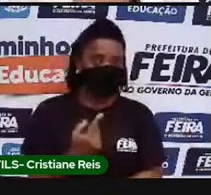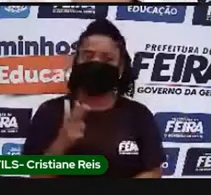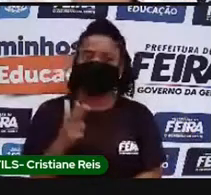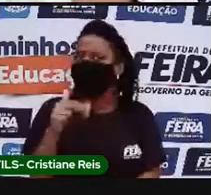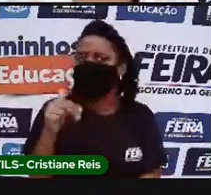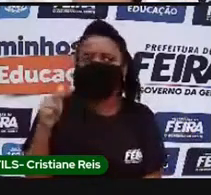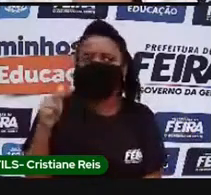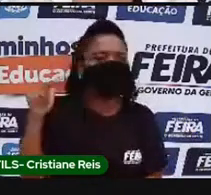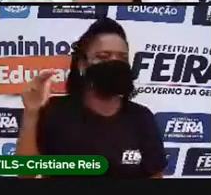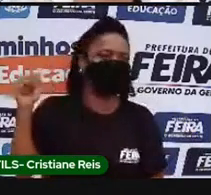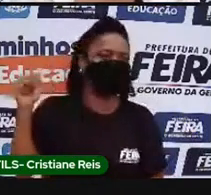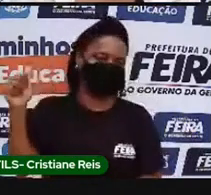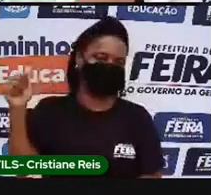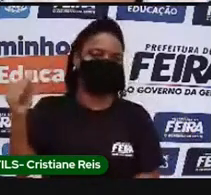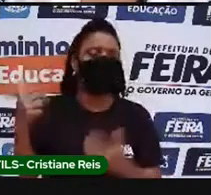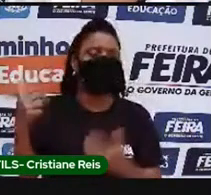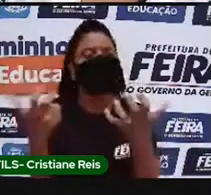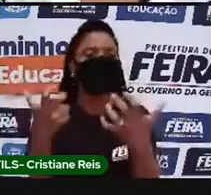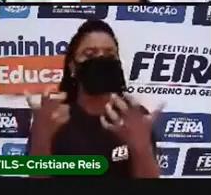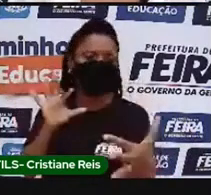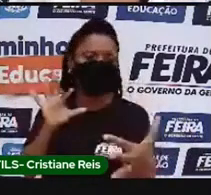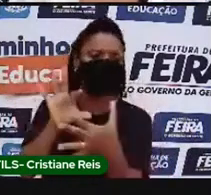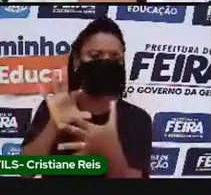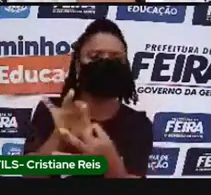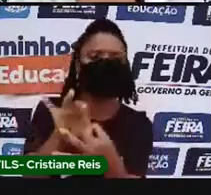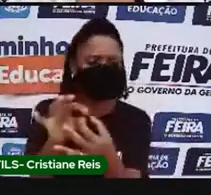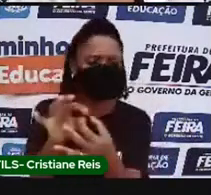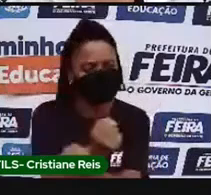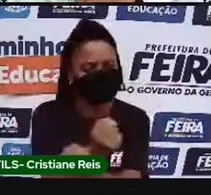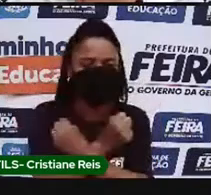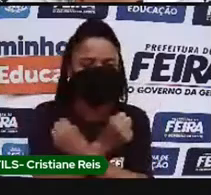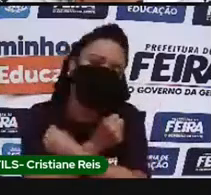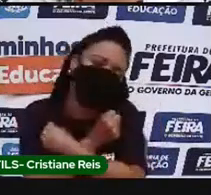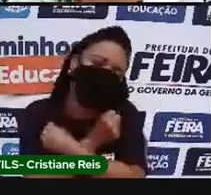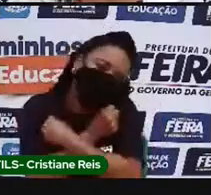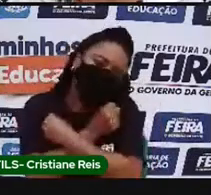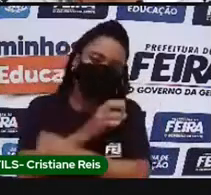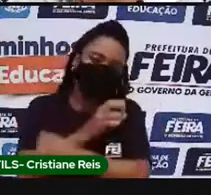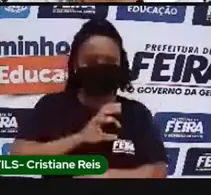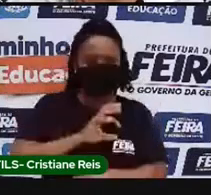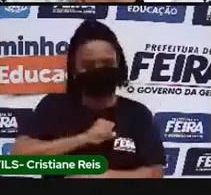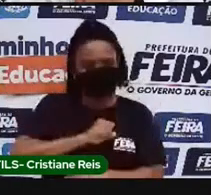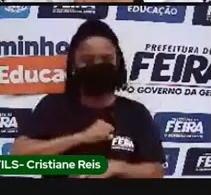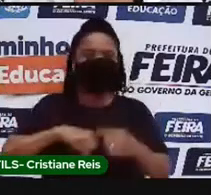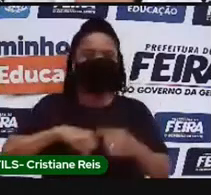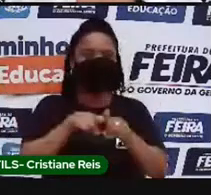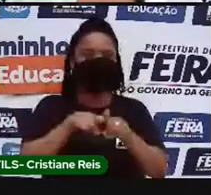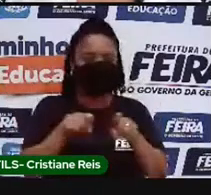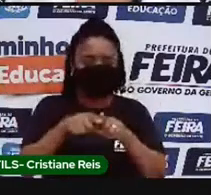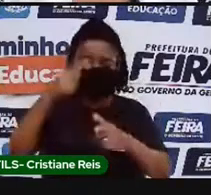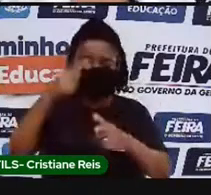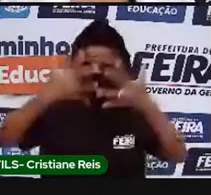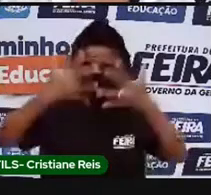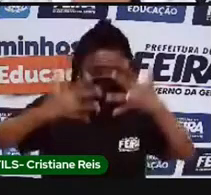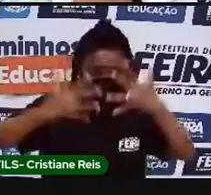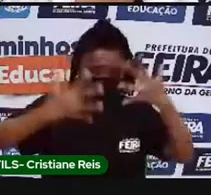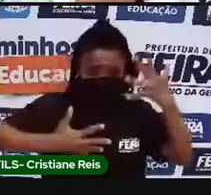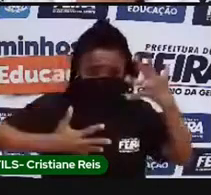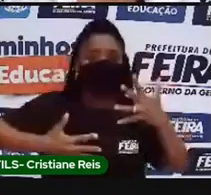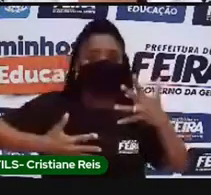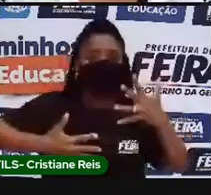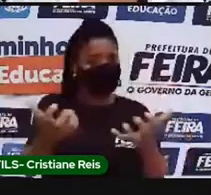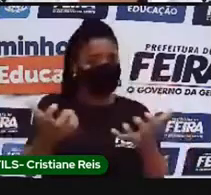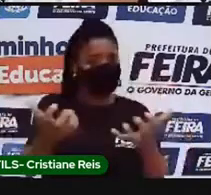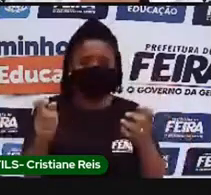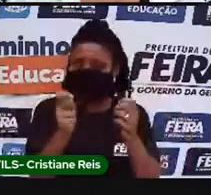voltar a ter os meus planos, e acordar dos enganos que eu criei sem saber. Que a vida é mais que pensamos,